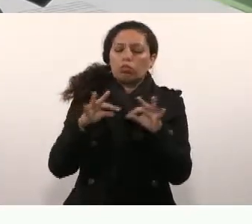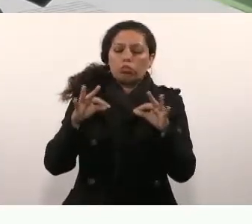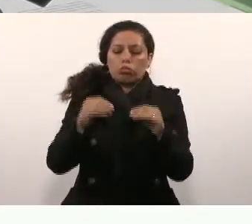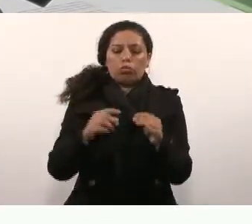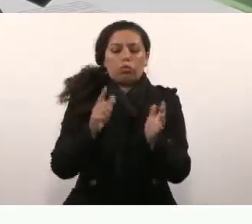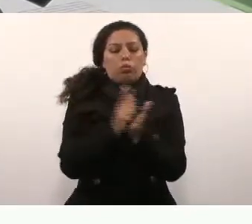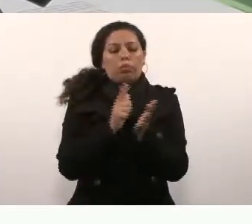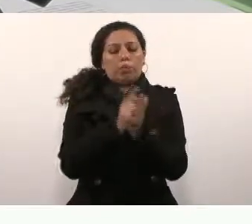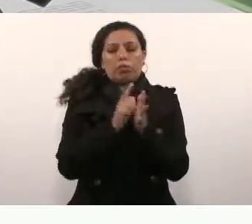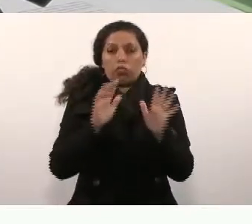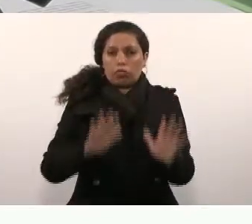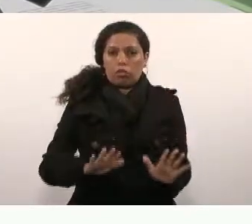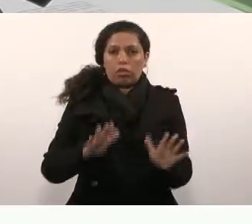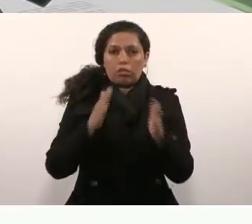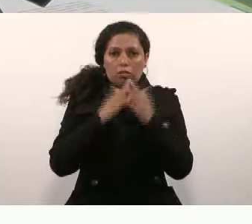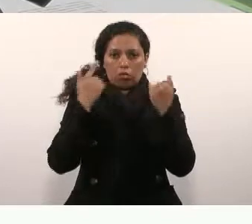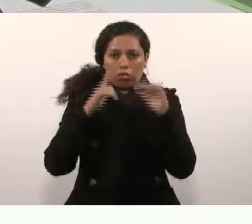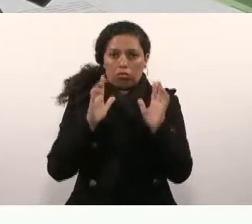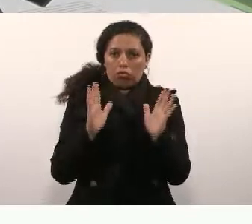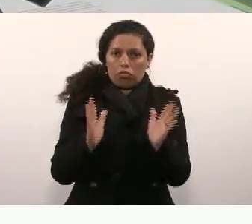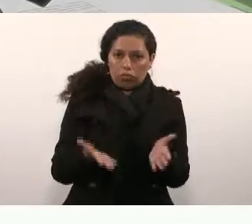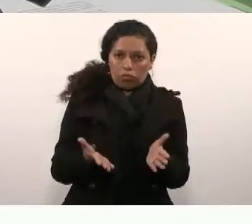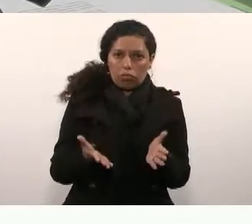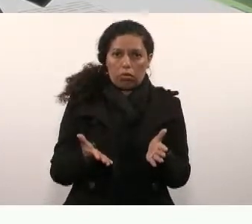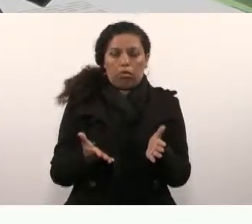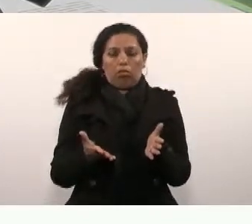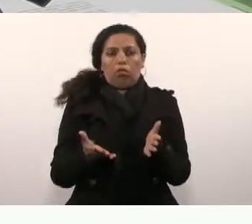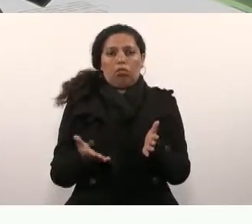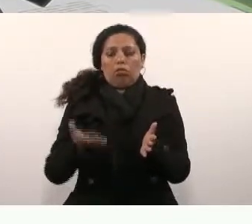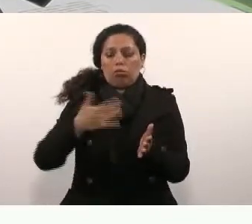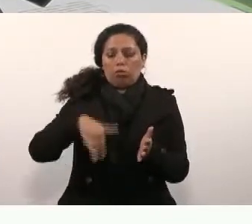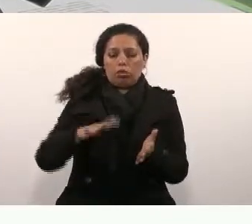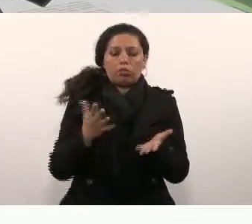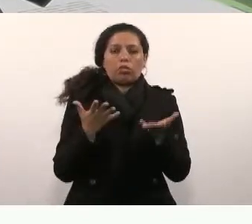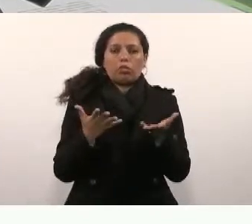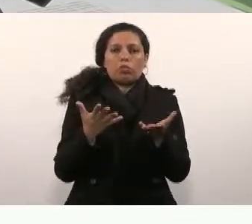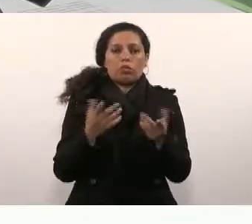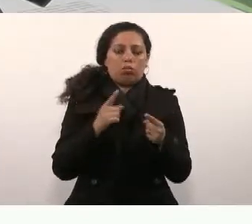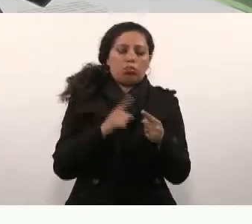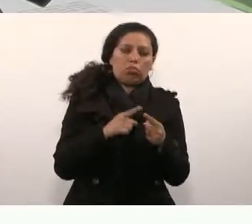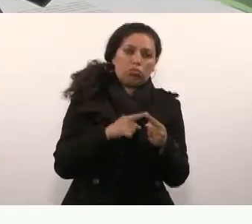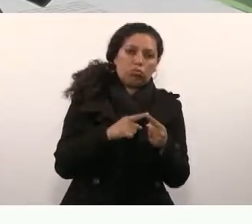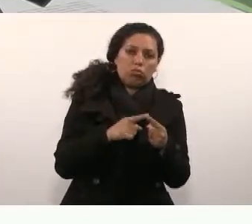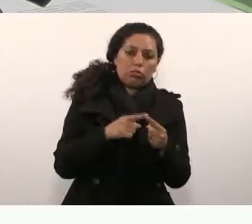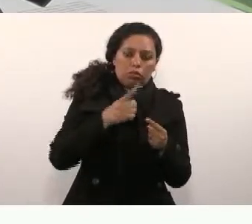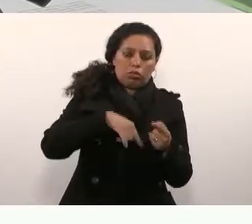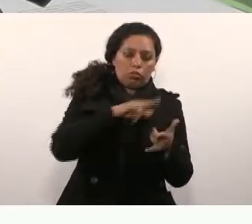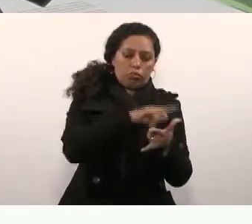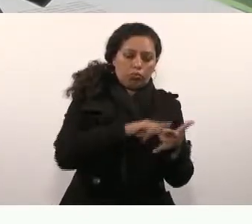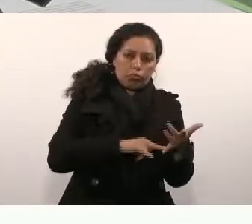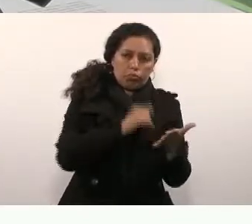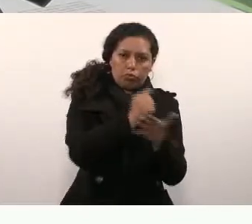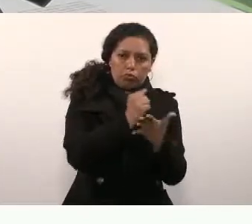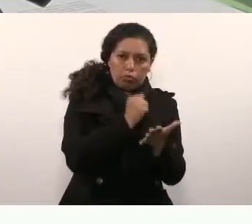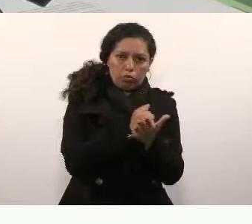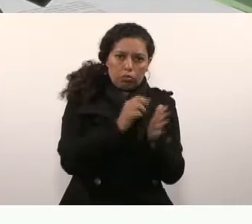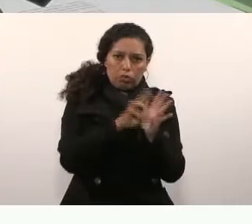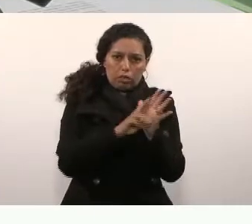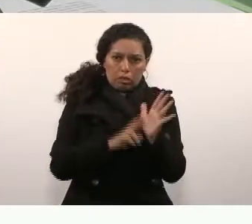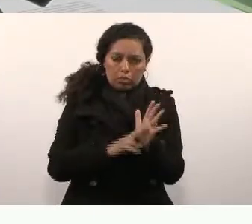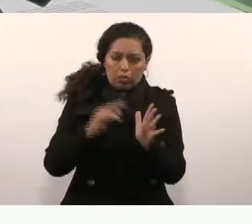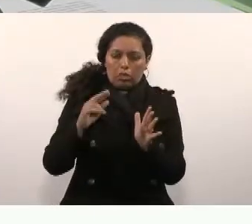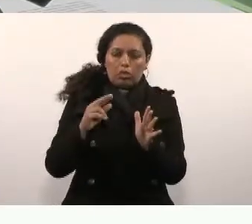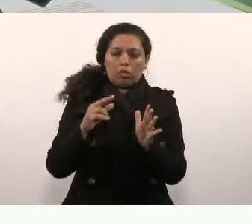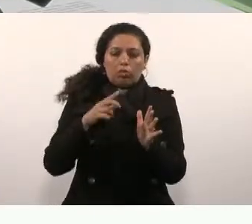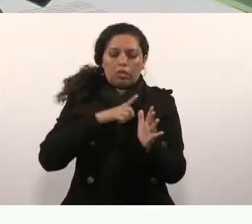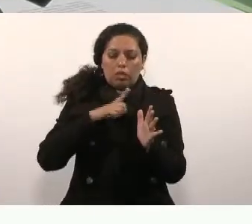documentação está aqui. A proposta é uma dupla vertente. Uma, que a gente aprove na Comissão de Economia o requerimento de informações, que